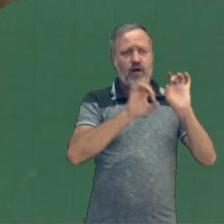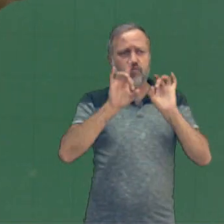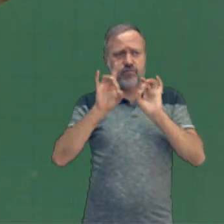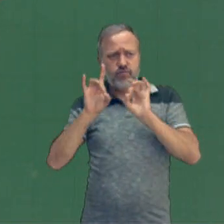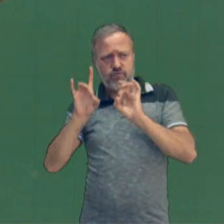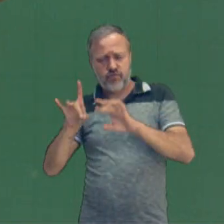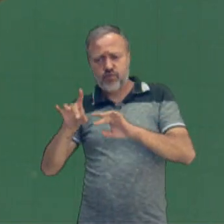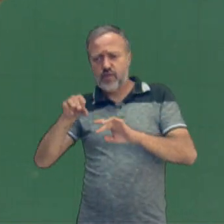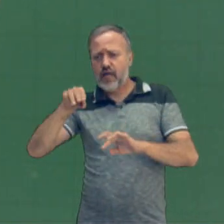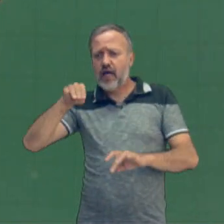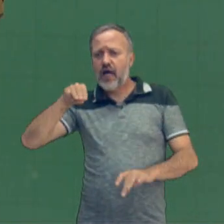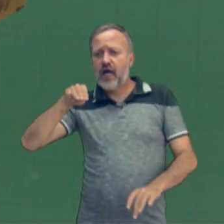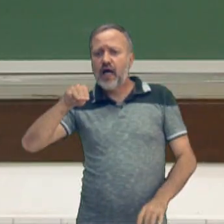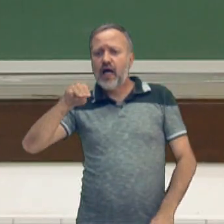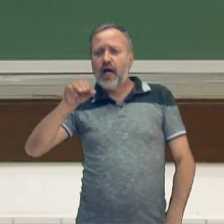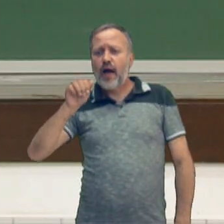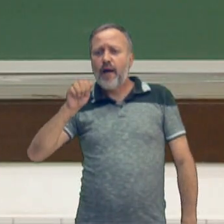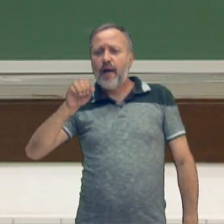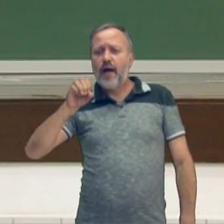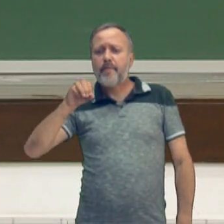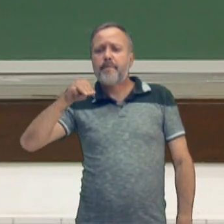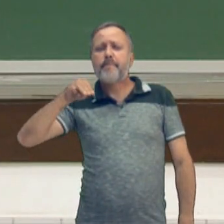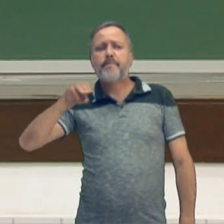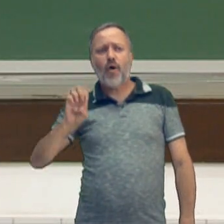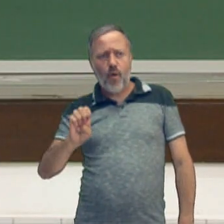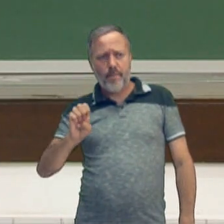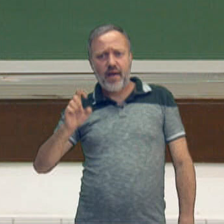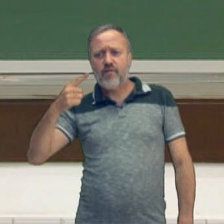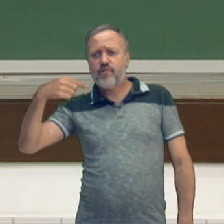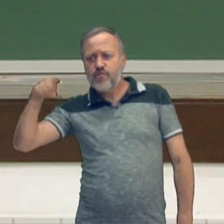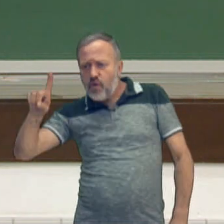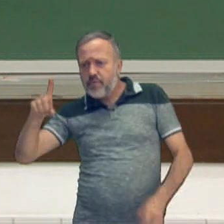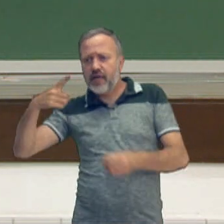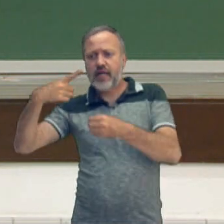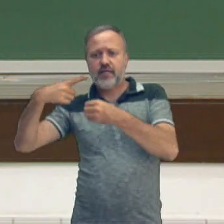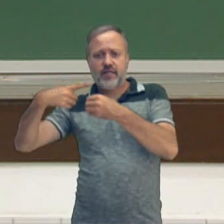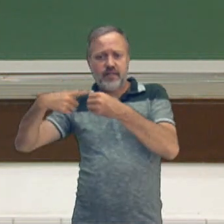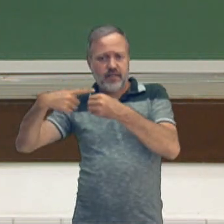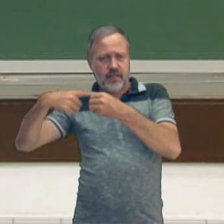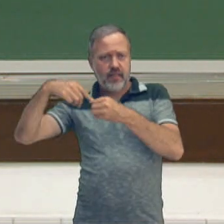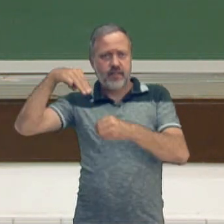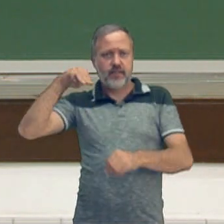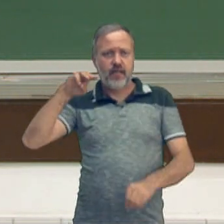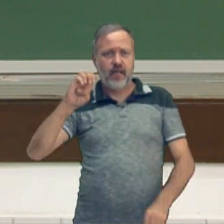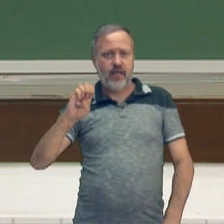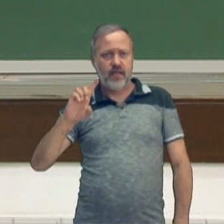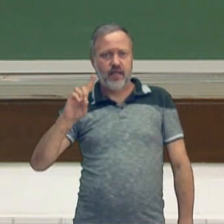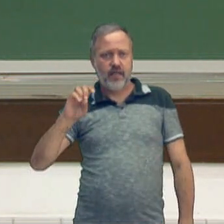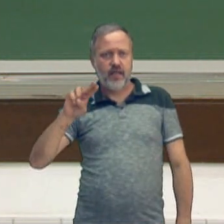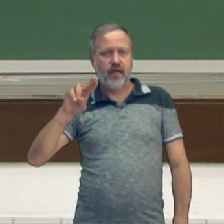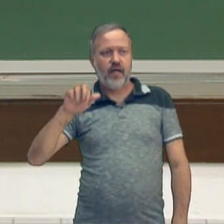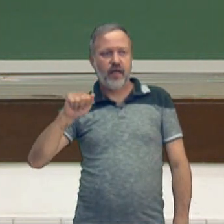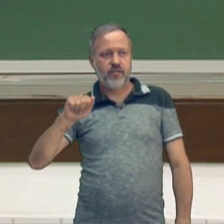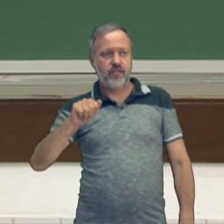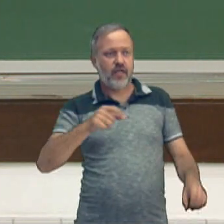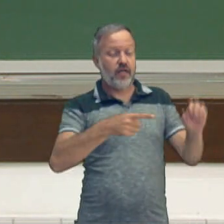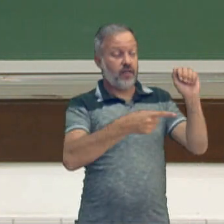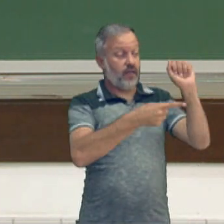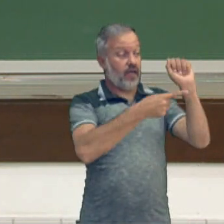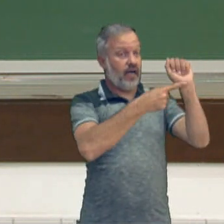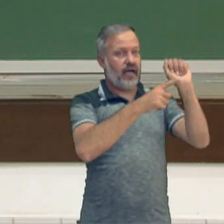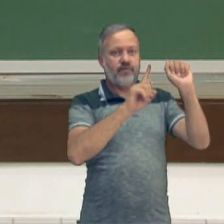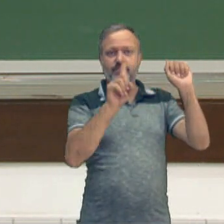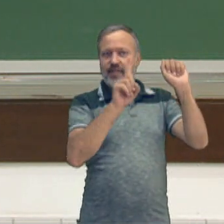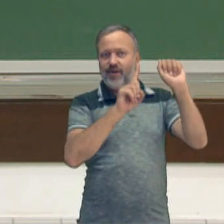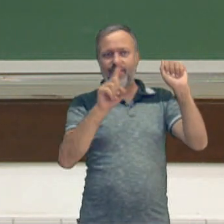Egito? Não, esta letra A aqui marca o início do calendário judaico.